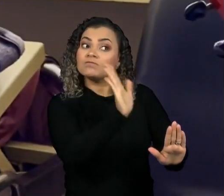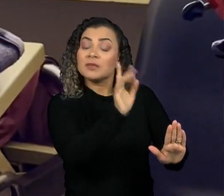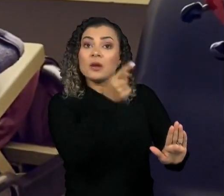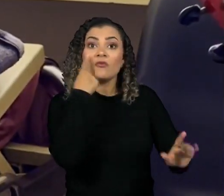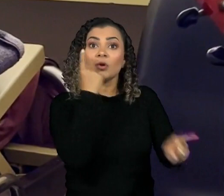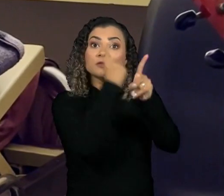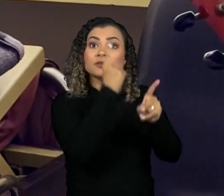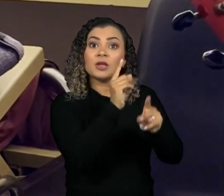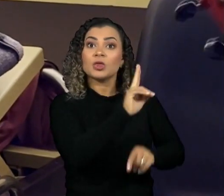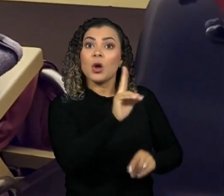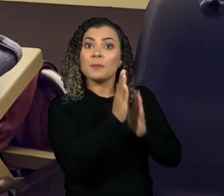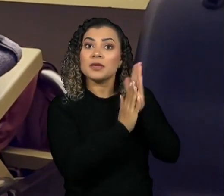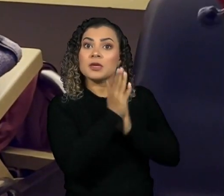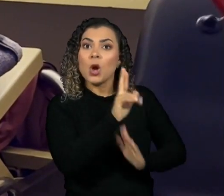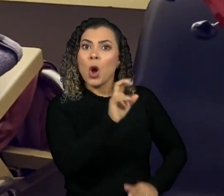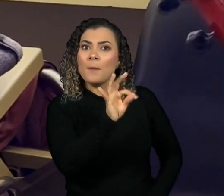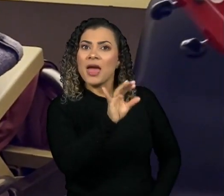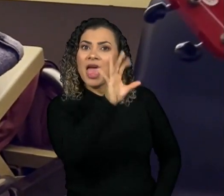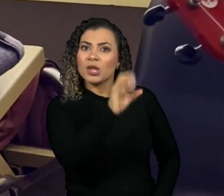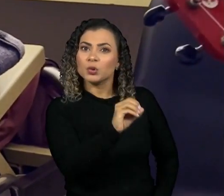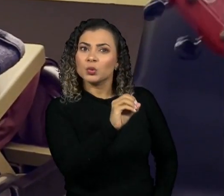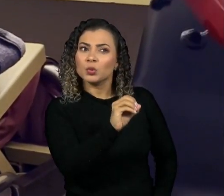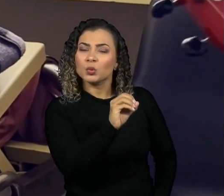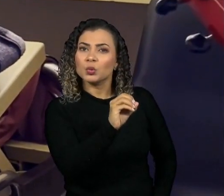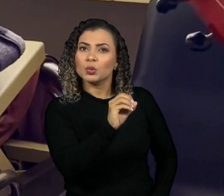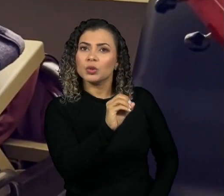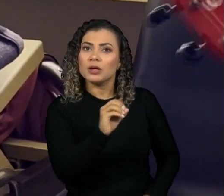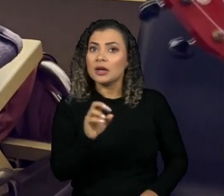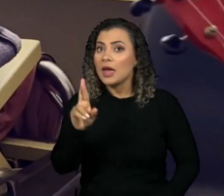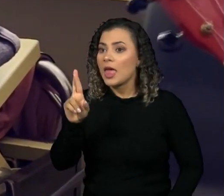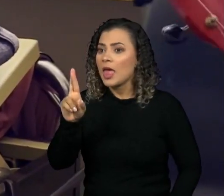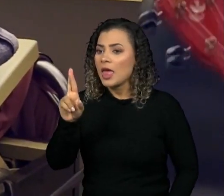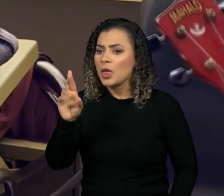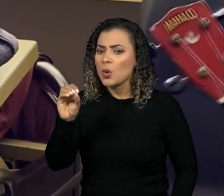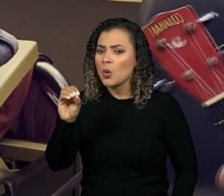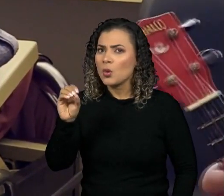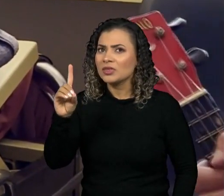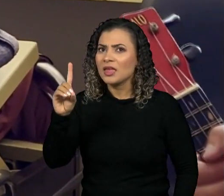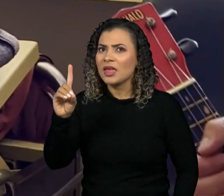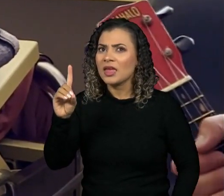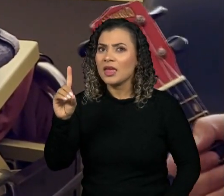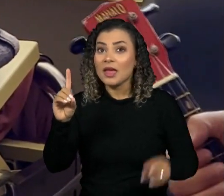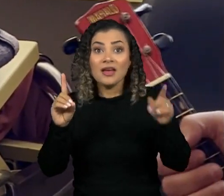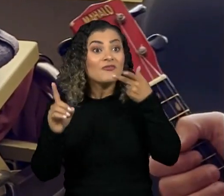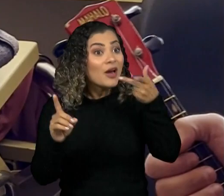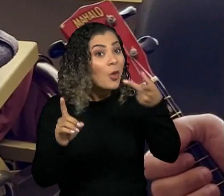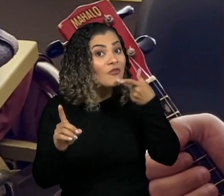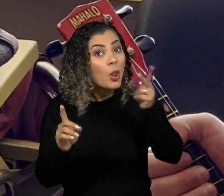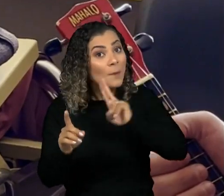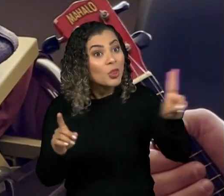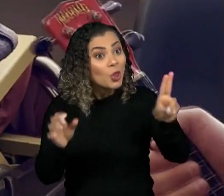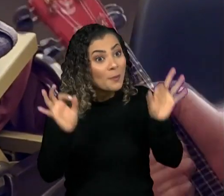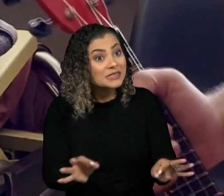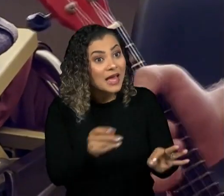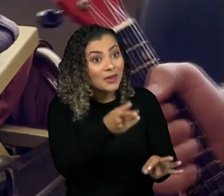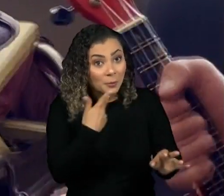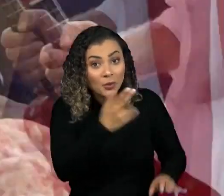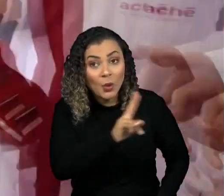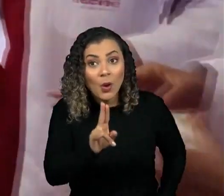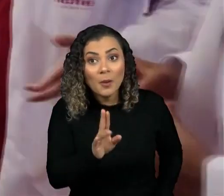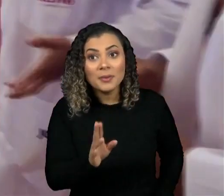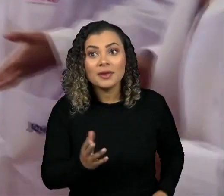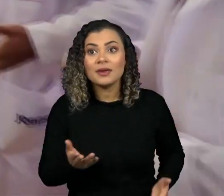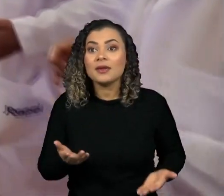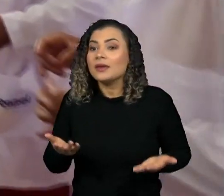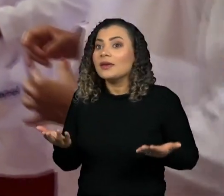adivinhar. Peraí, é R-O-B. Não fala, Roberta, não fala. Sim, acabou de falar meu nome. Que nome? Como é que é?